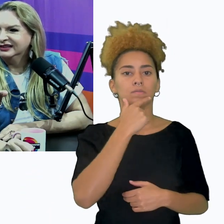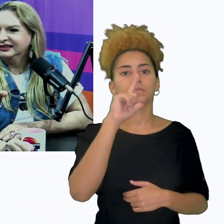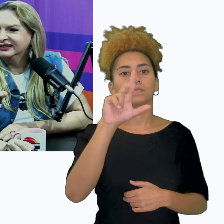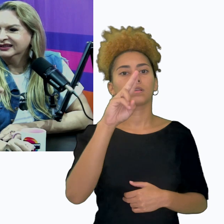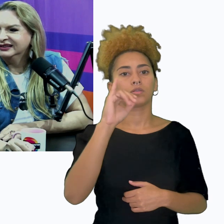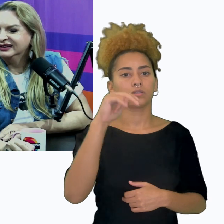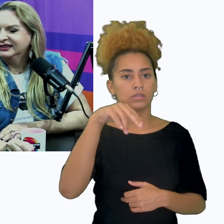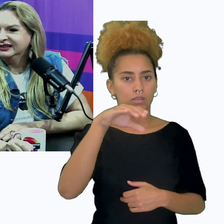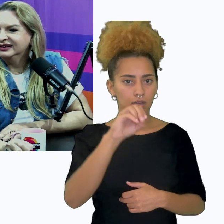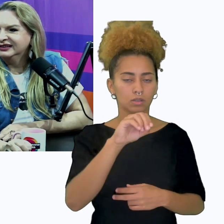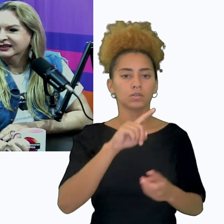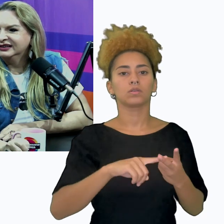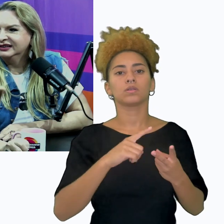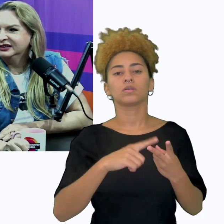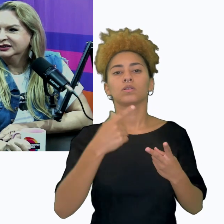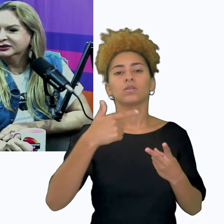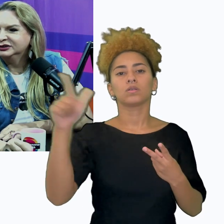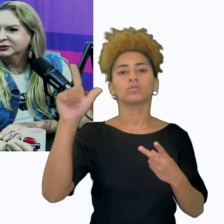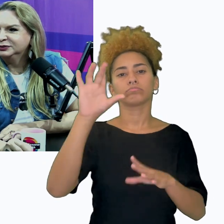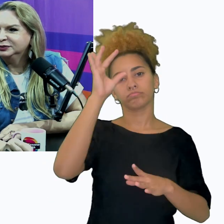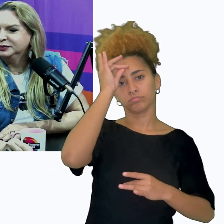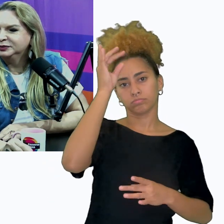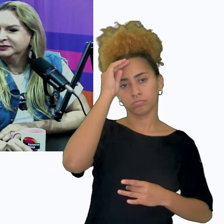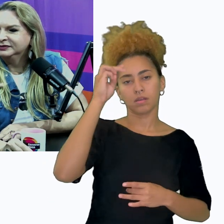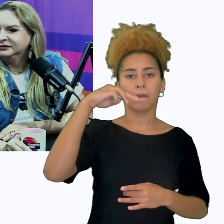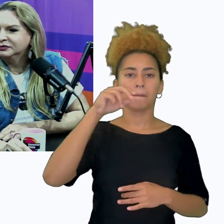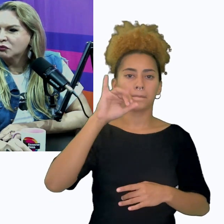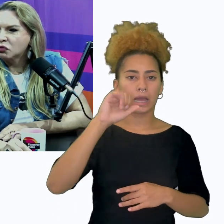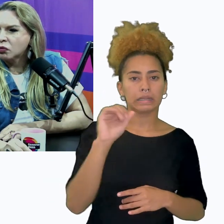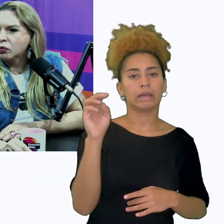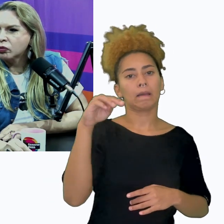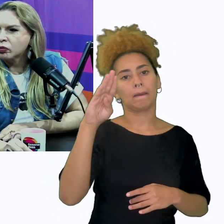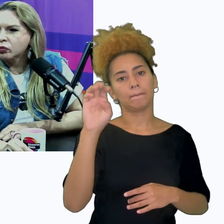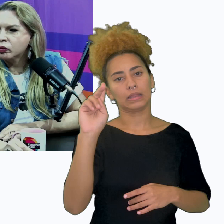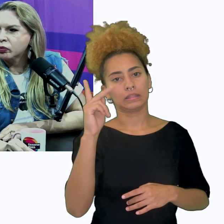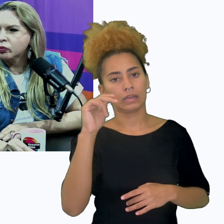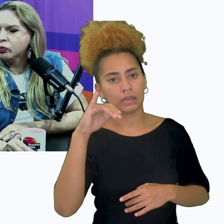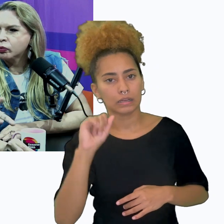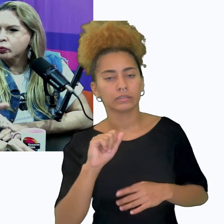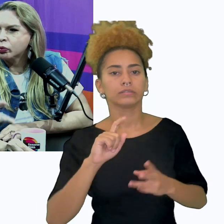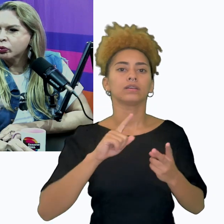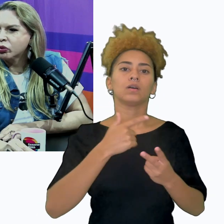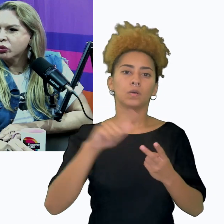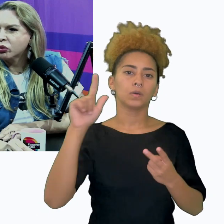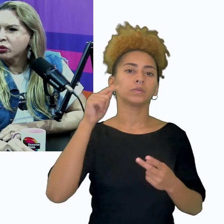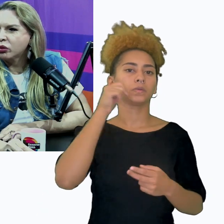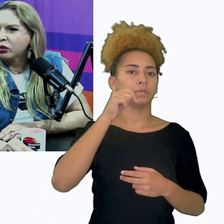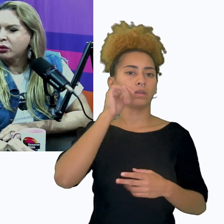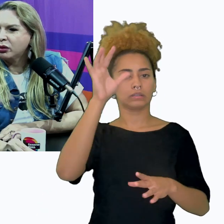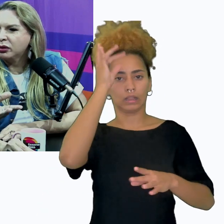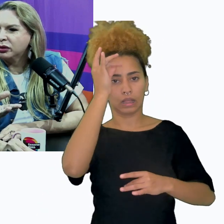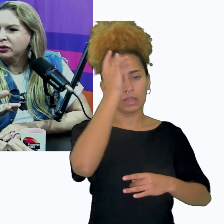Costa. Aí a Marosa Gattai era o Serginho, que ele fazia Maria Bethânia, Caterina Quelanda, ele fazia a